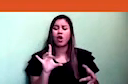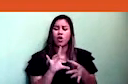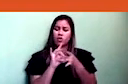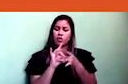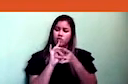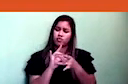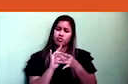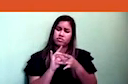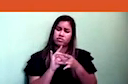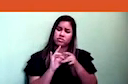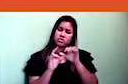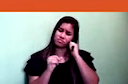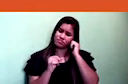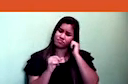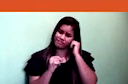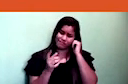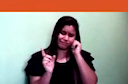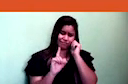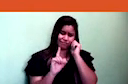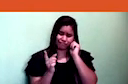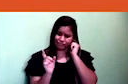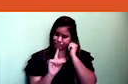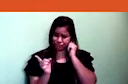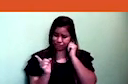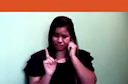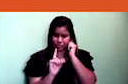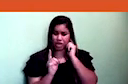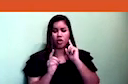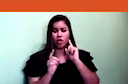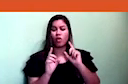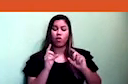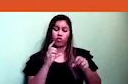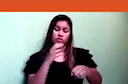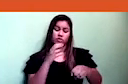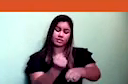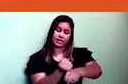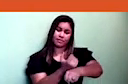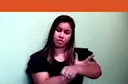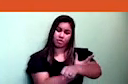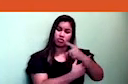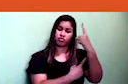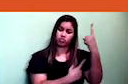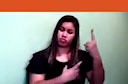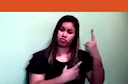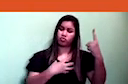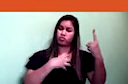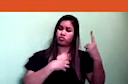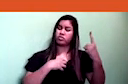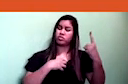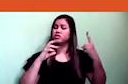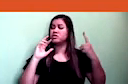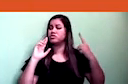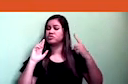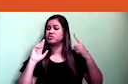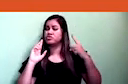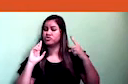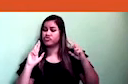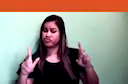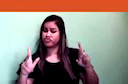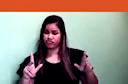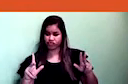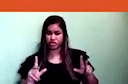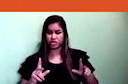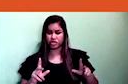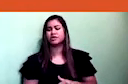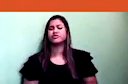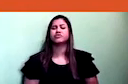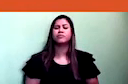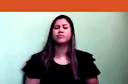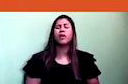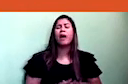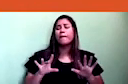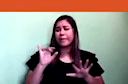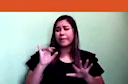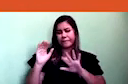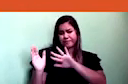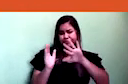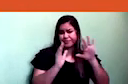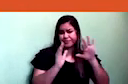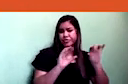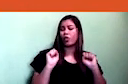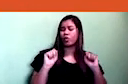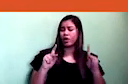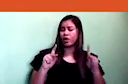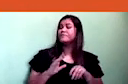não são, né? Então, como manter a saúde emocional diante de tantas variáveis incontroláveis do dia a dia? Bom, o fato é